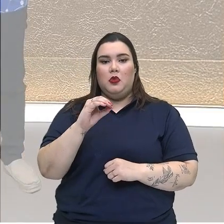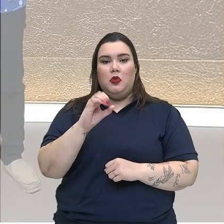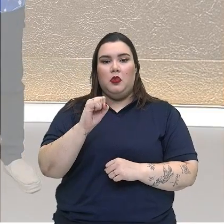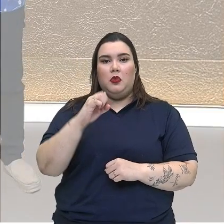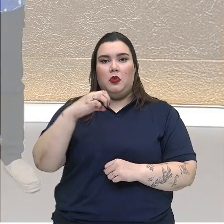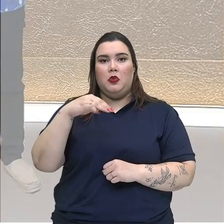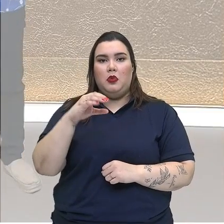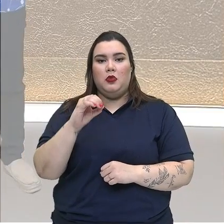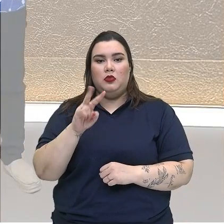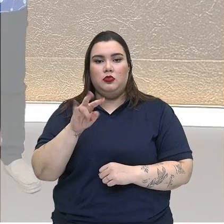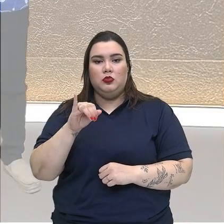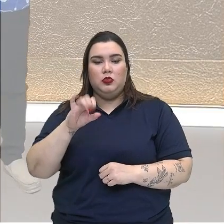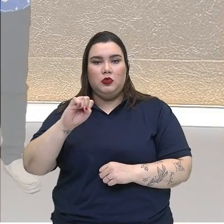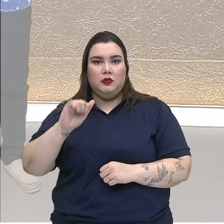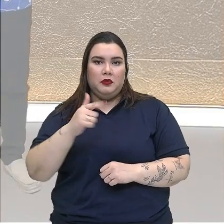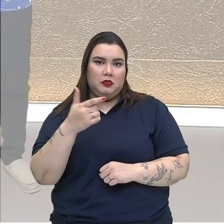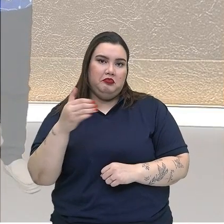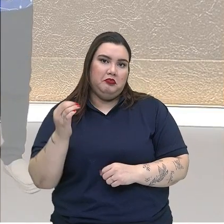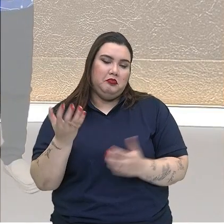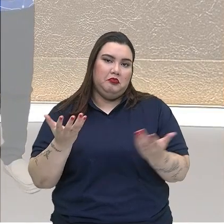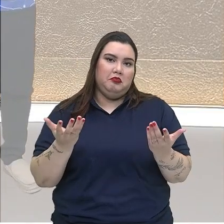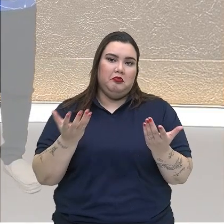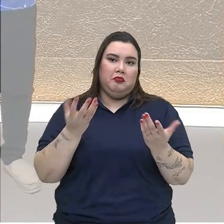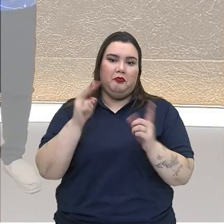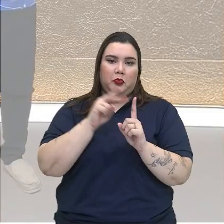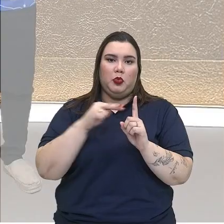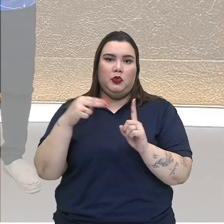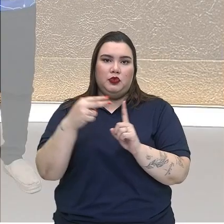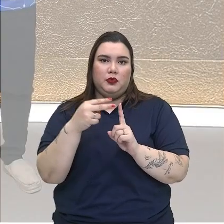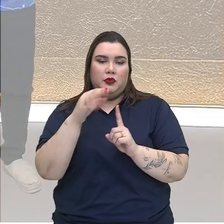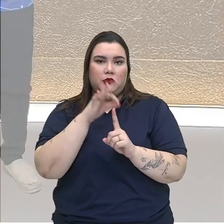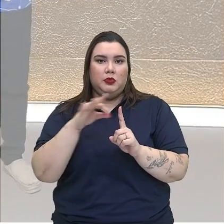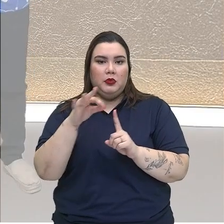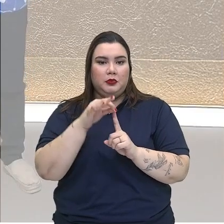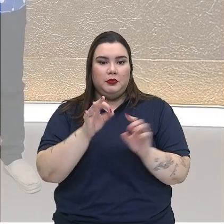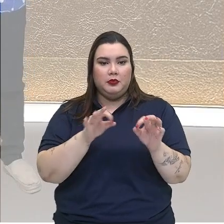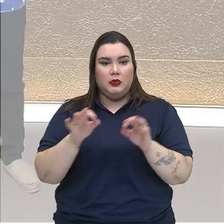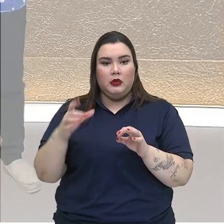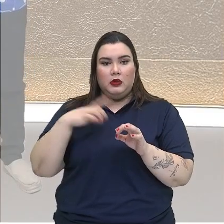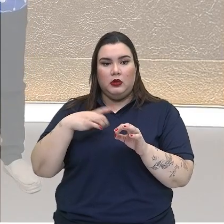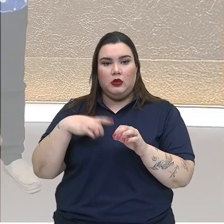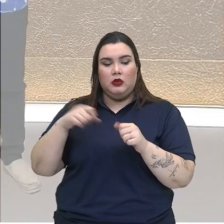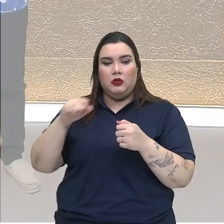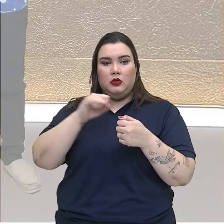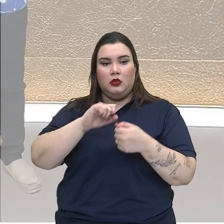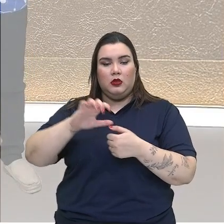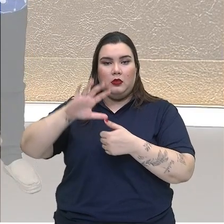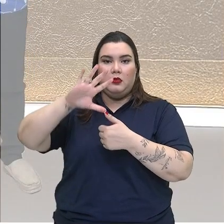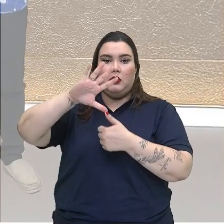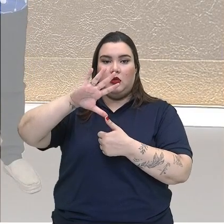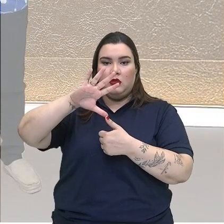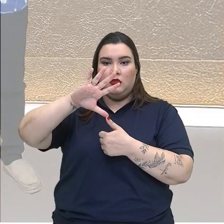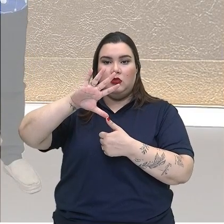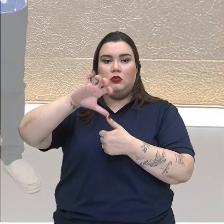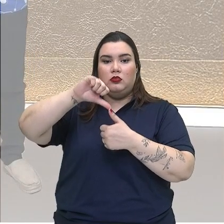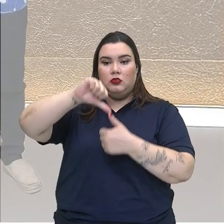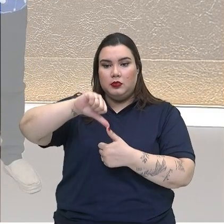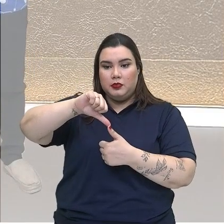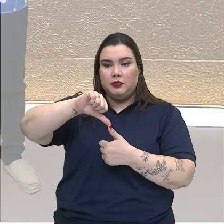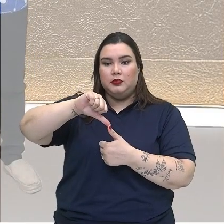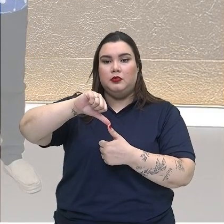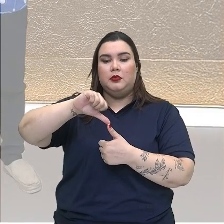estamos falando, que estão contidos aqui, ó, nesse continente, tá? América do Norte e